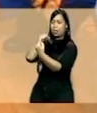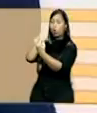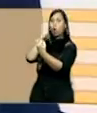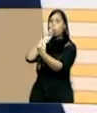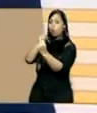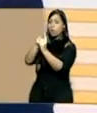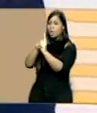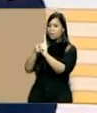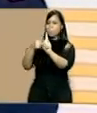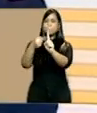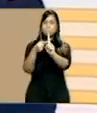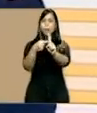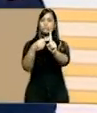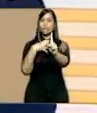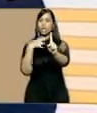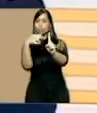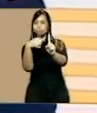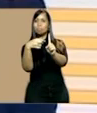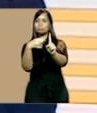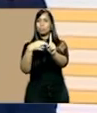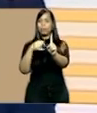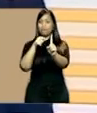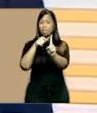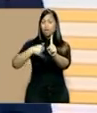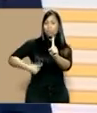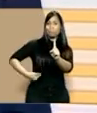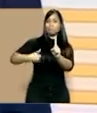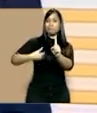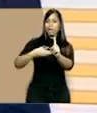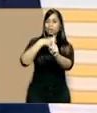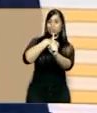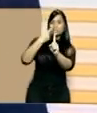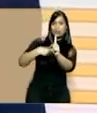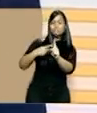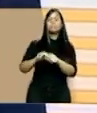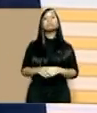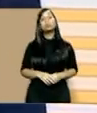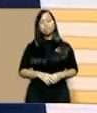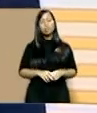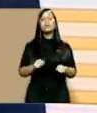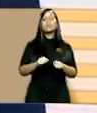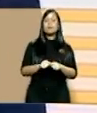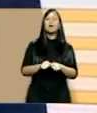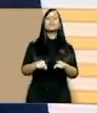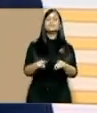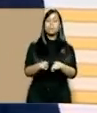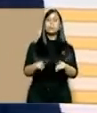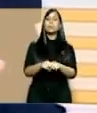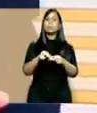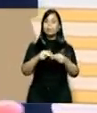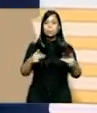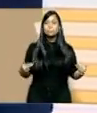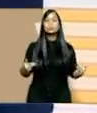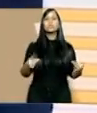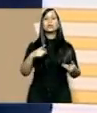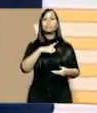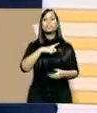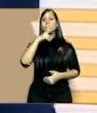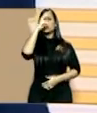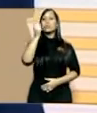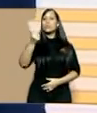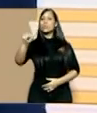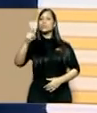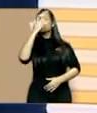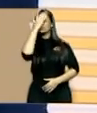publicamente, o efeito que isso tem na autoestima. Quando o indivíduo tem consciência, ele faz para causar essa mesma situação, para exercer poder sobre o outro.